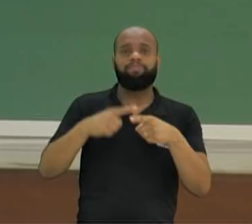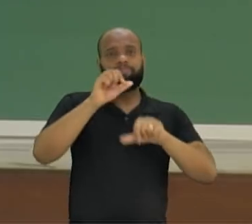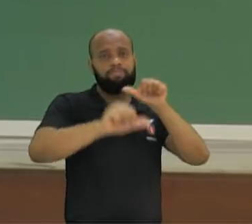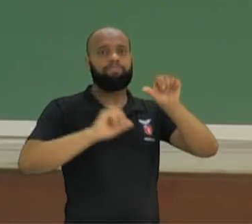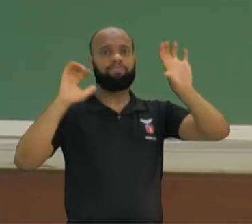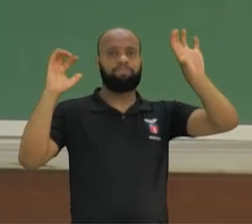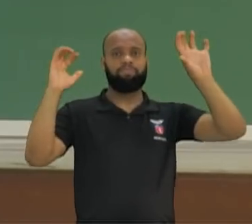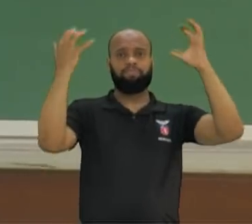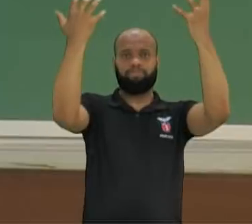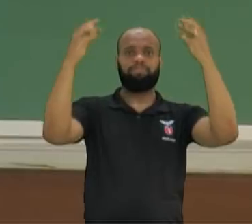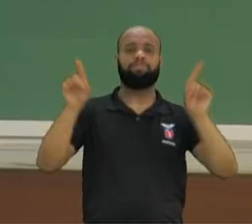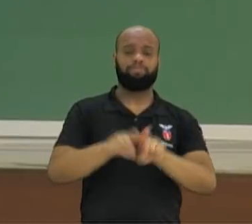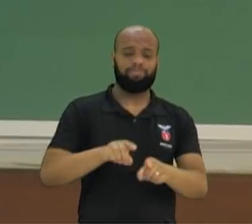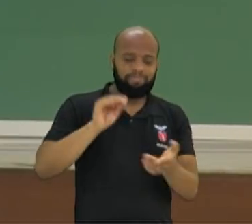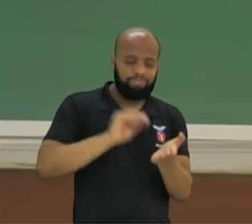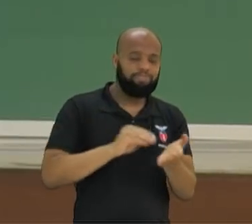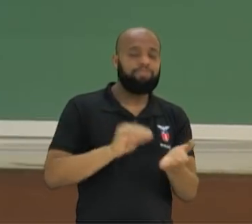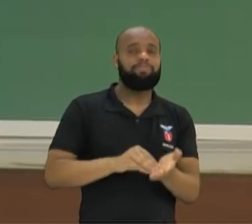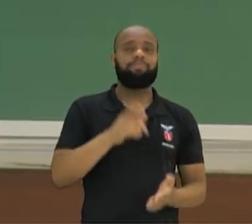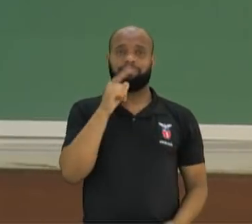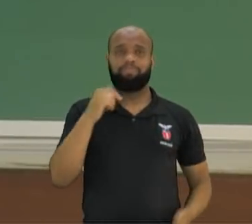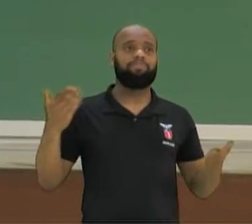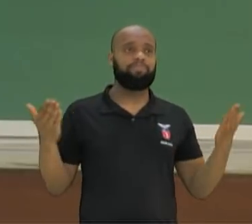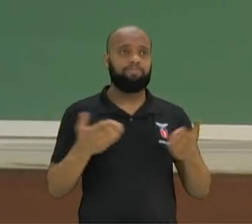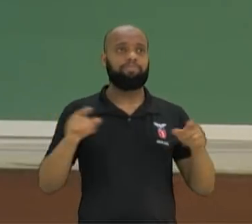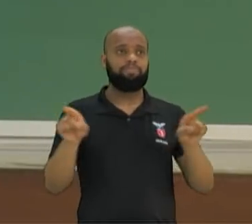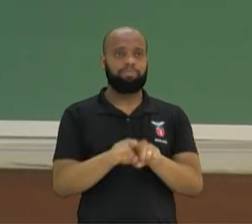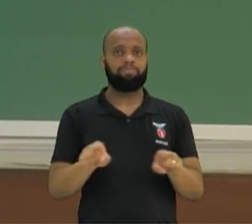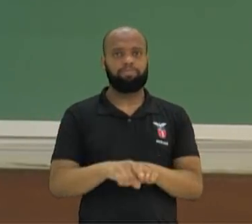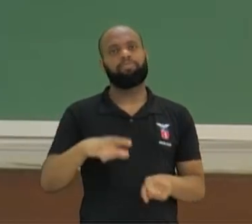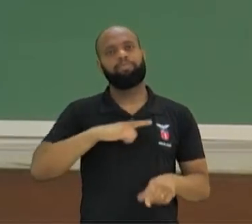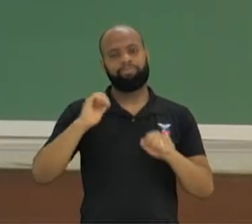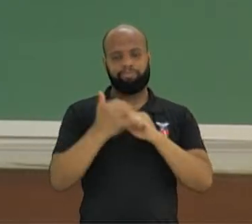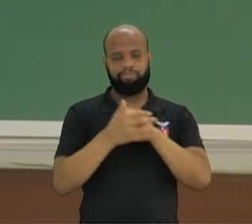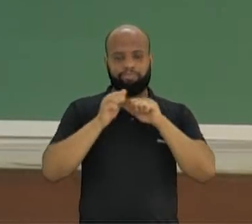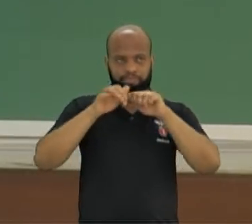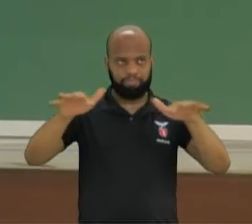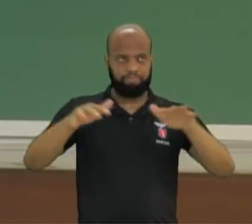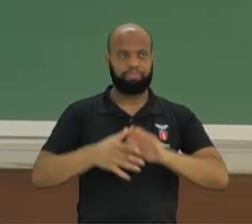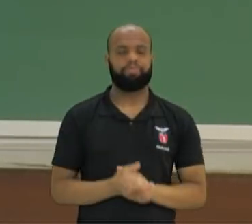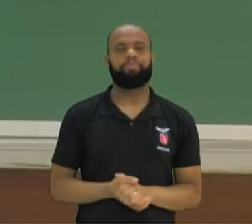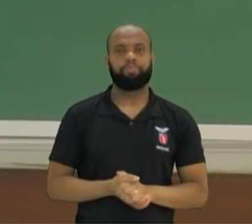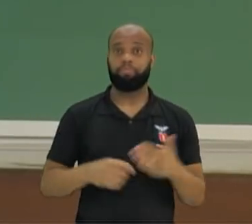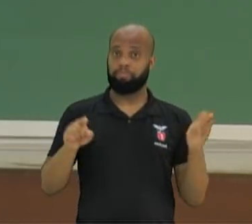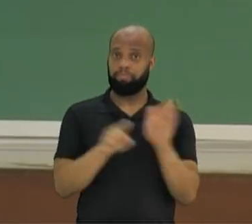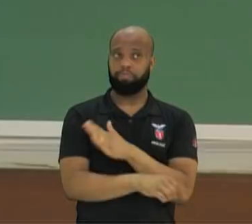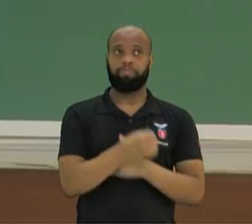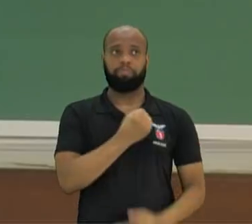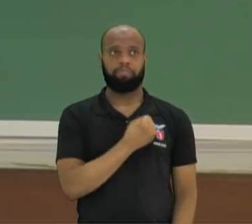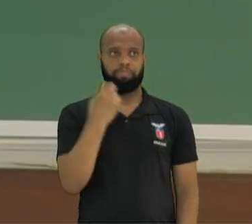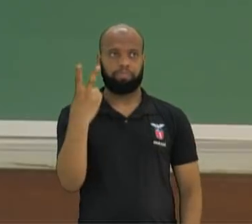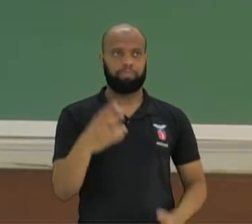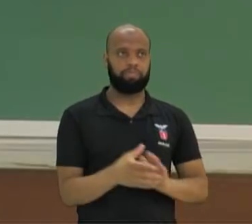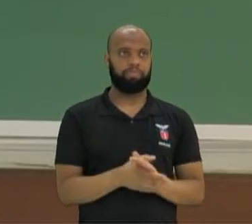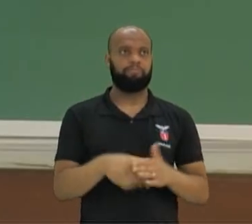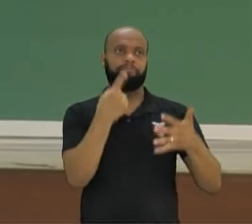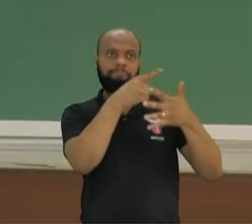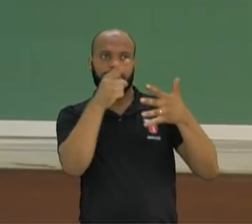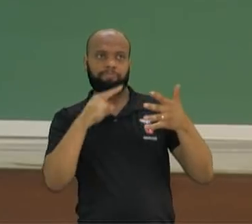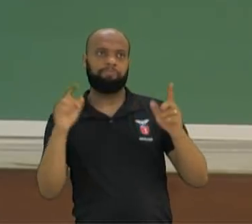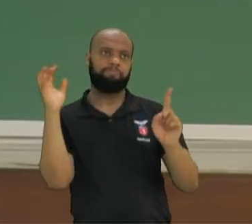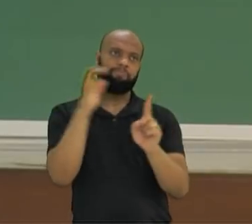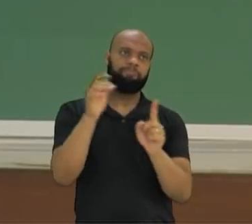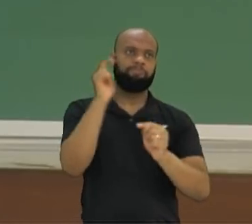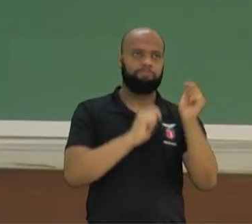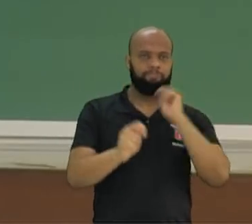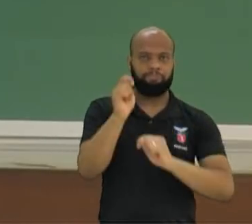climáticas e à falta de água, e mais agora o fato da pandemia. Né? Vamos para um quiz aí, número 2. Um